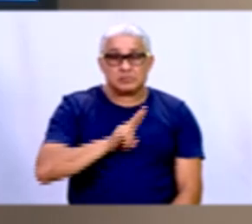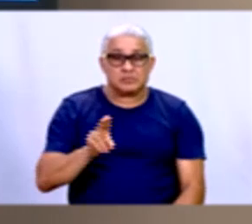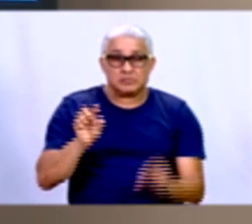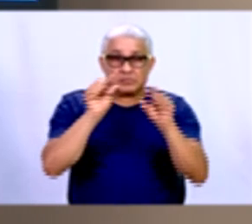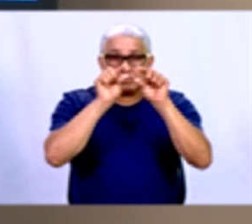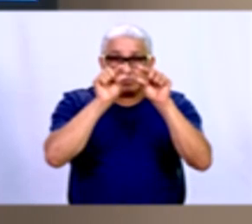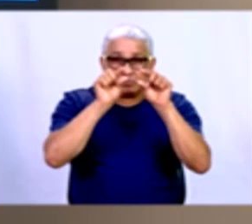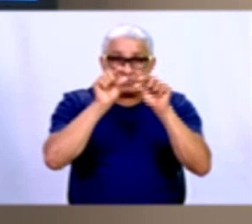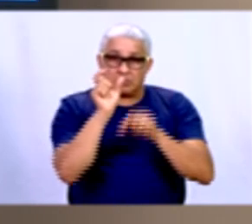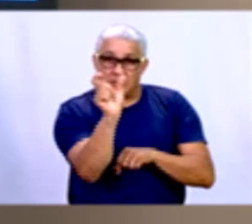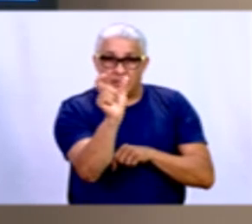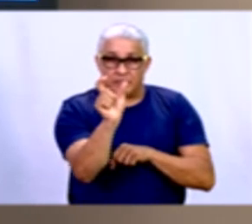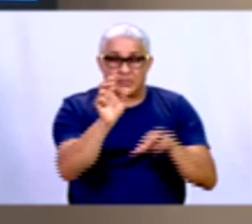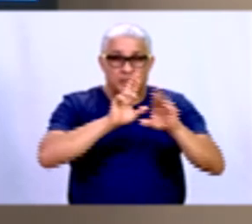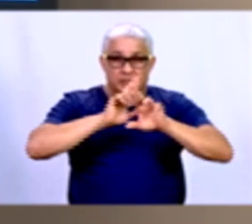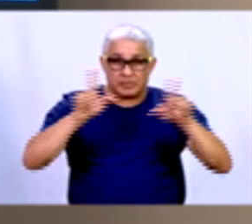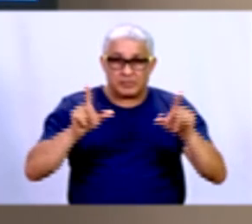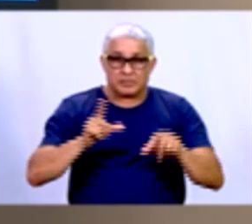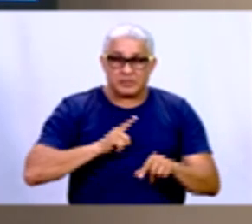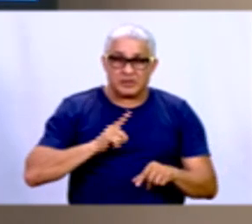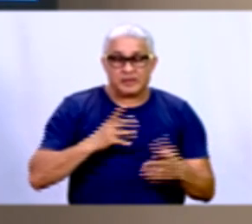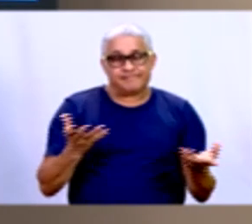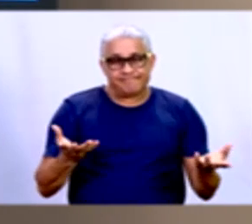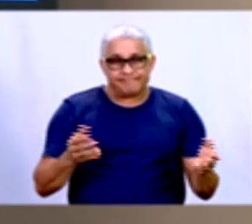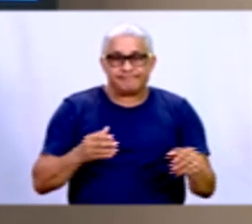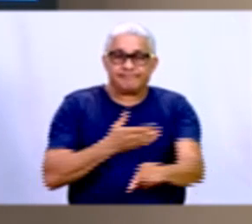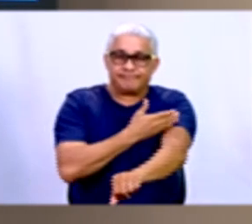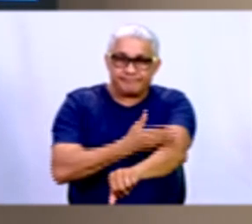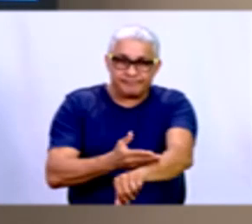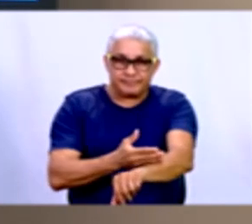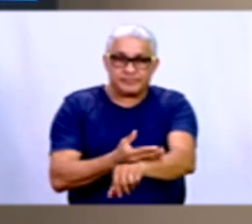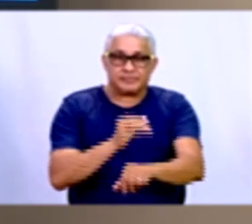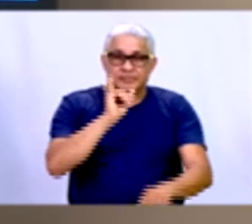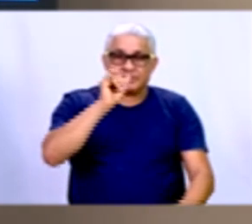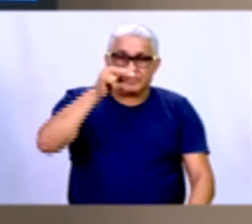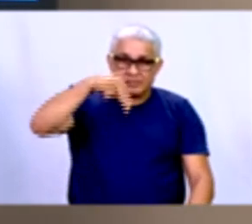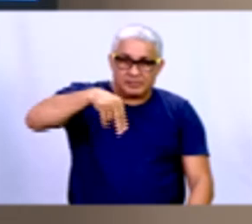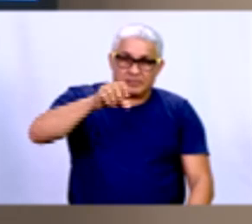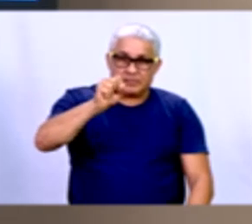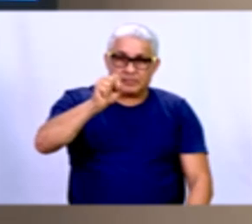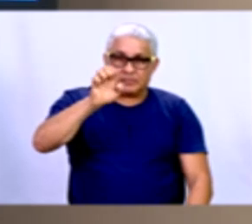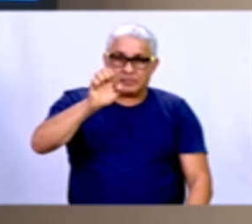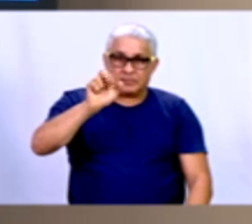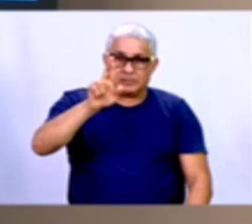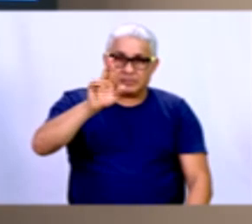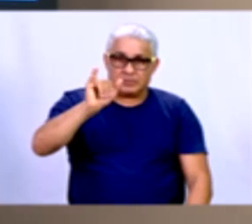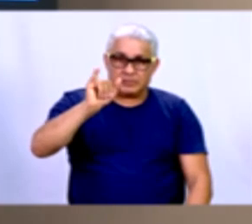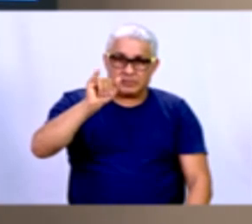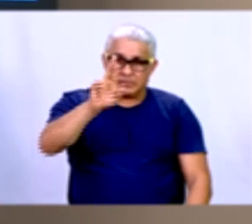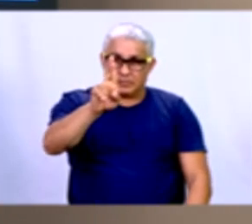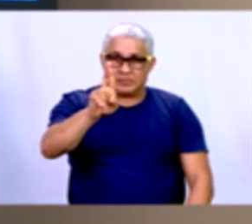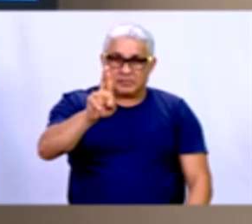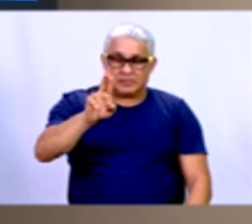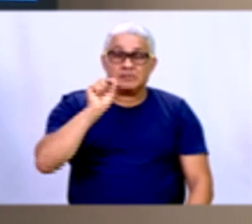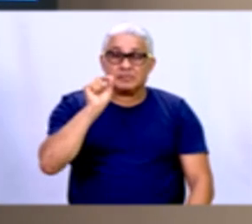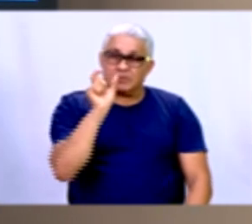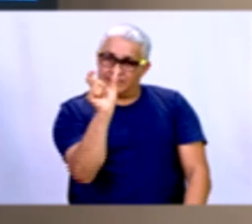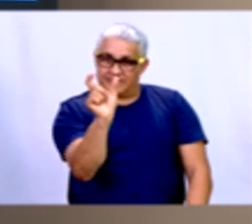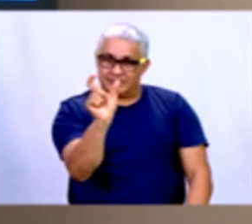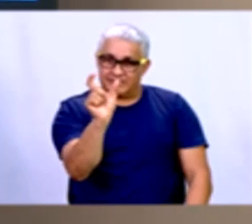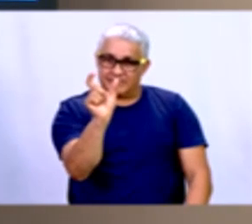diferente. Nós temos a mania de falar em inserir informações. Por quê? Porque esse termo, essa ideia de